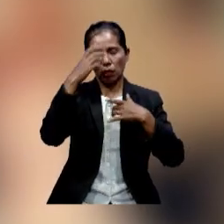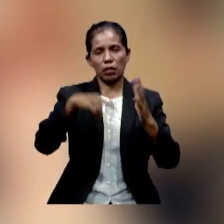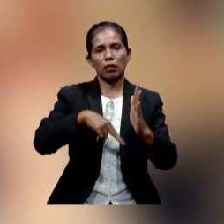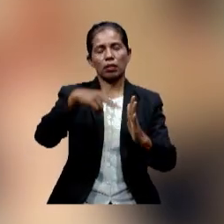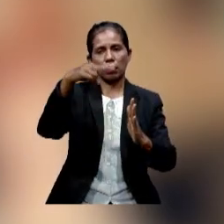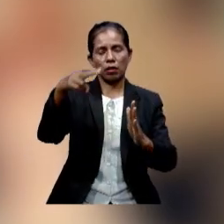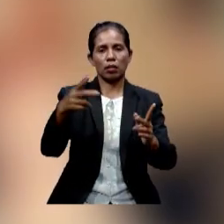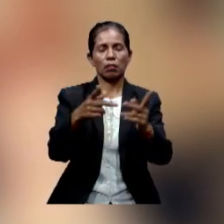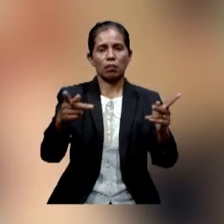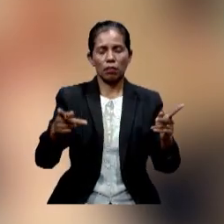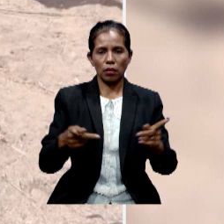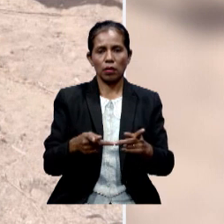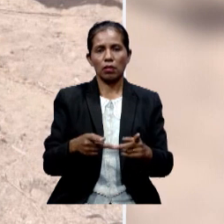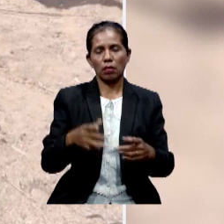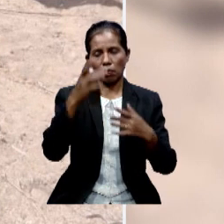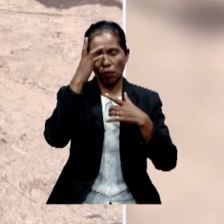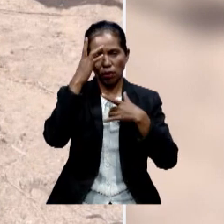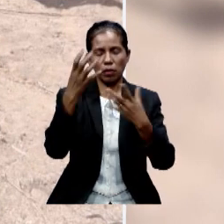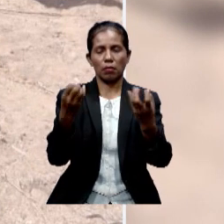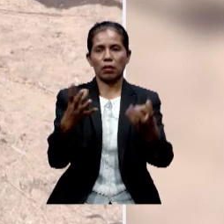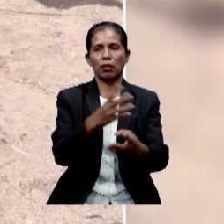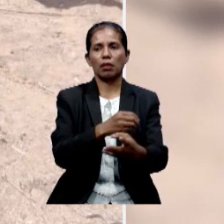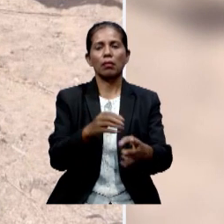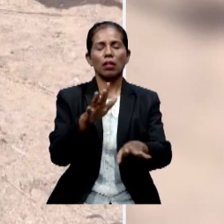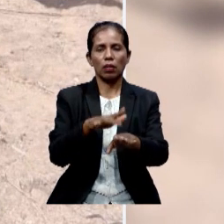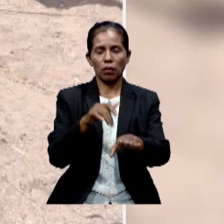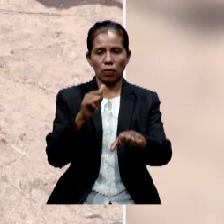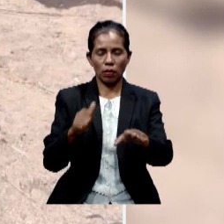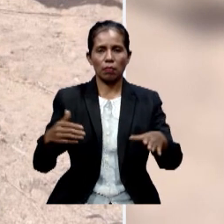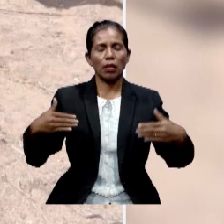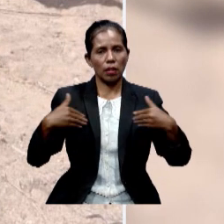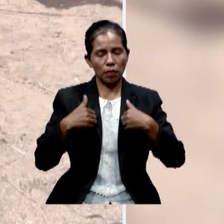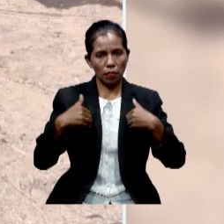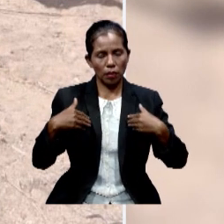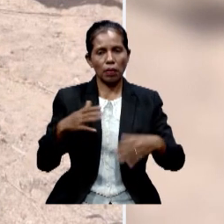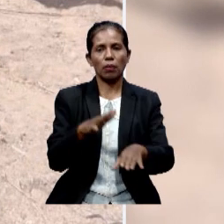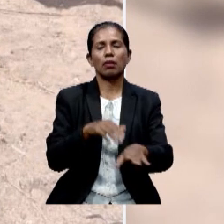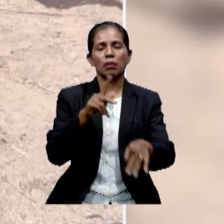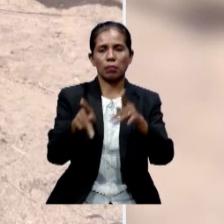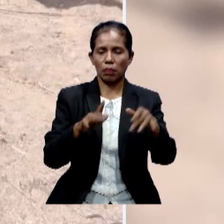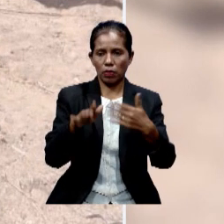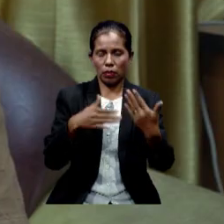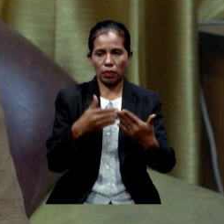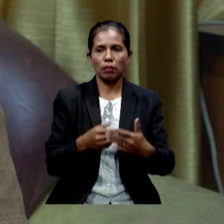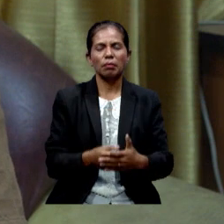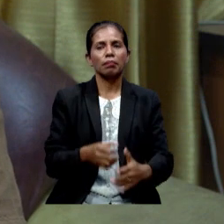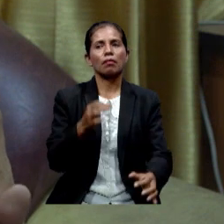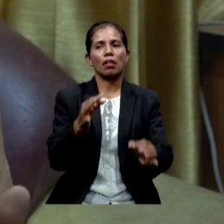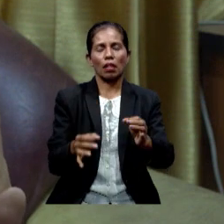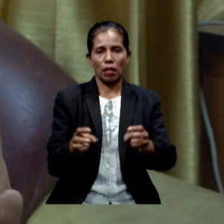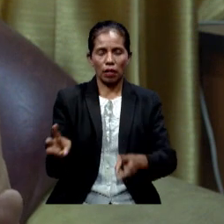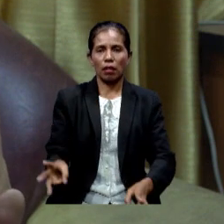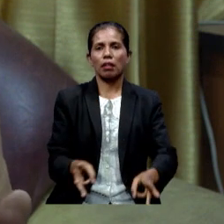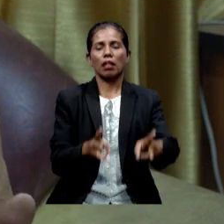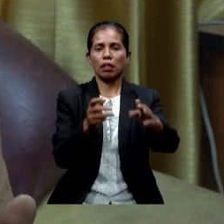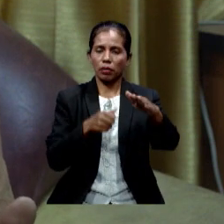avia influenza. Ida ne moras zoonosis ne be belemos daet ba animais i bele daet mus ba ema. Antaun quando mai ho dalang ilegal